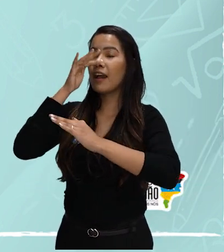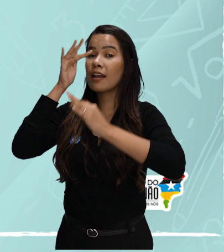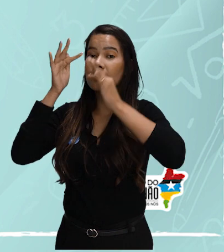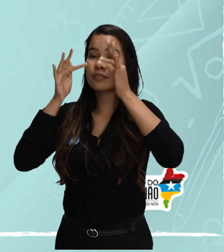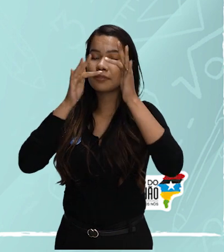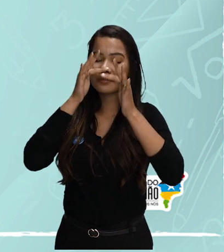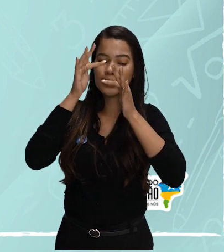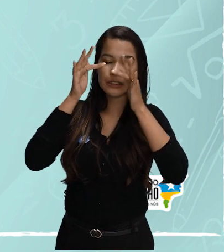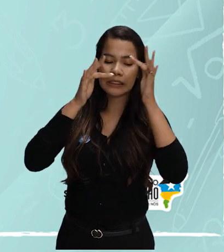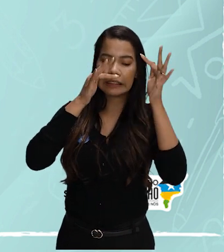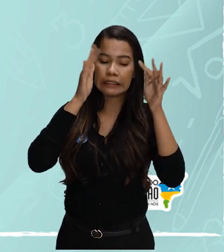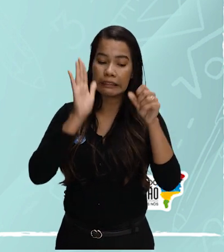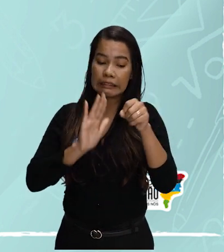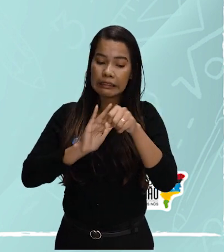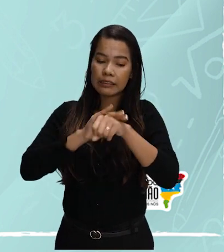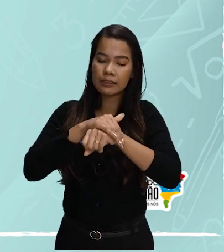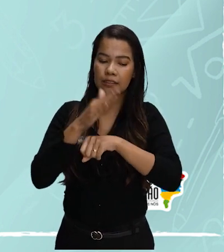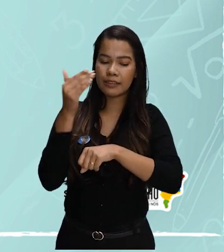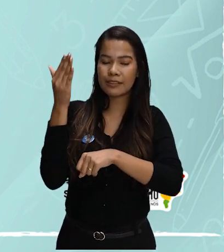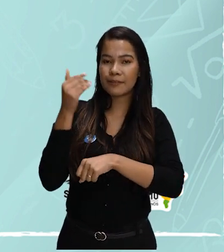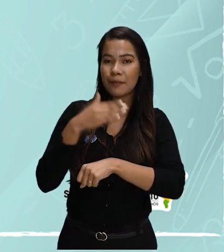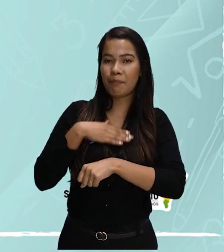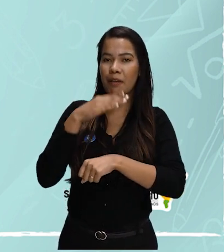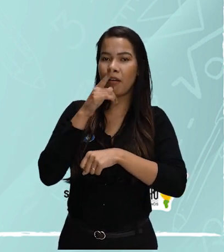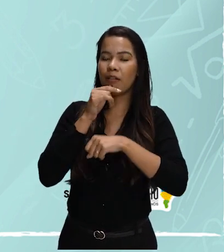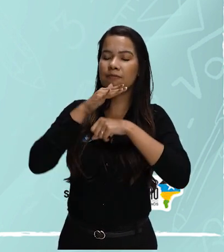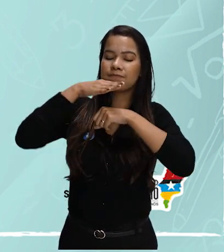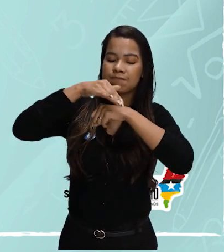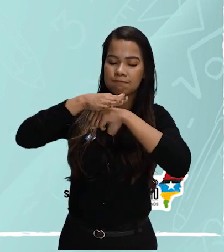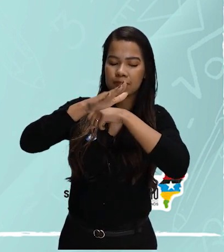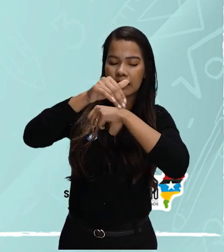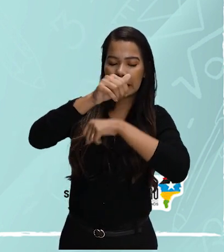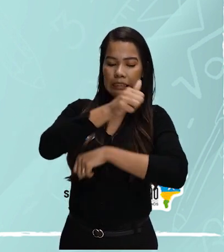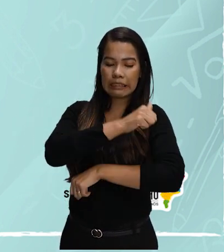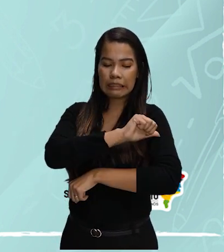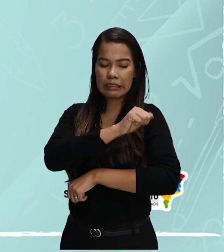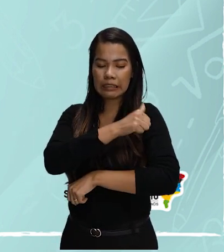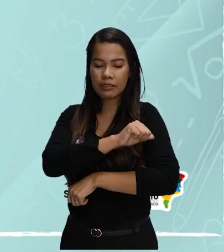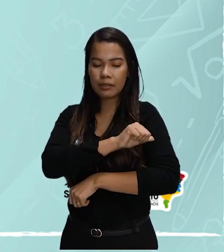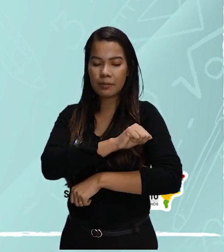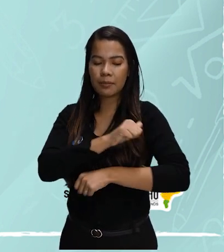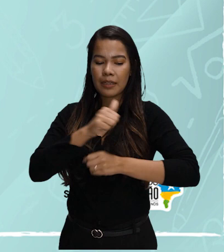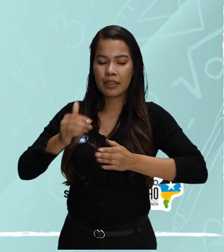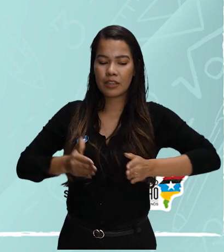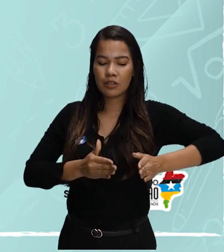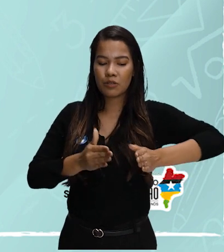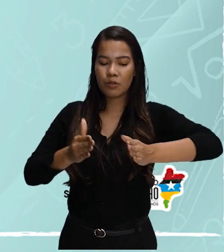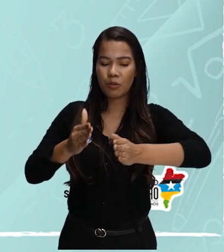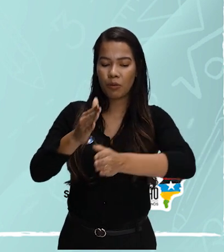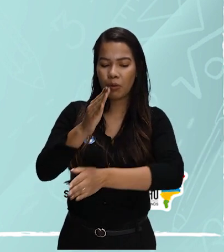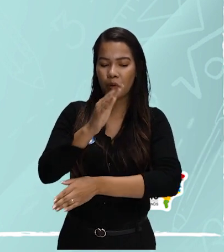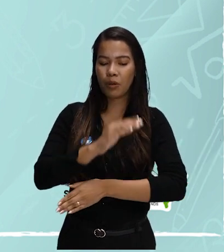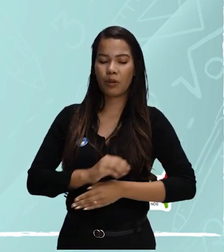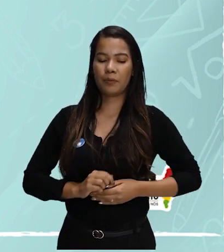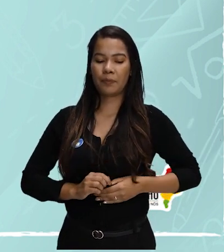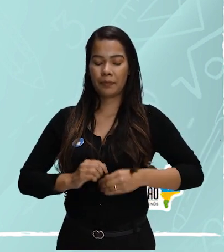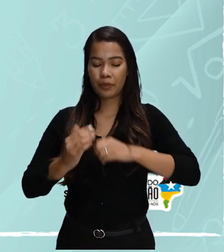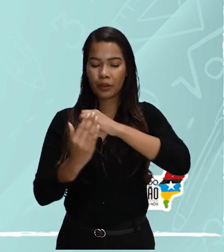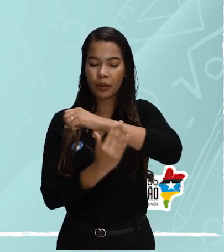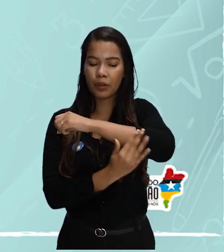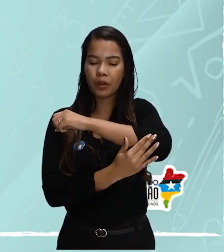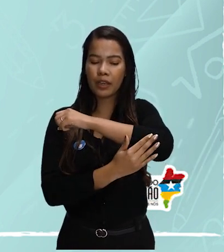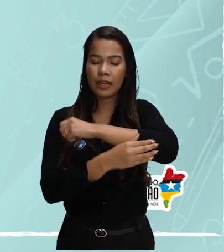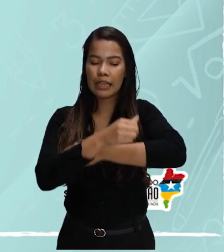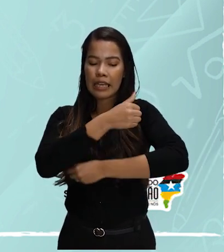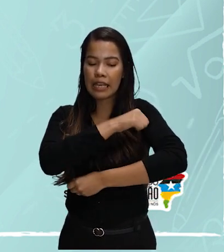flor, na noite antiga do meu rio, pelas ruas do rio, eu passava a cantar nas